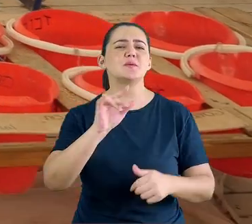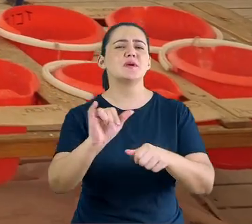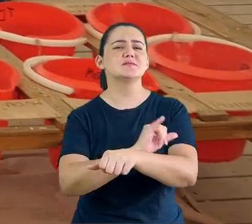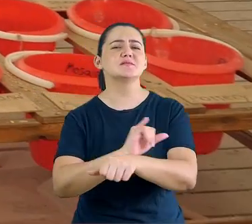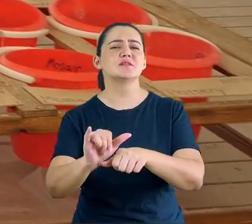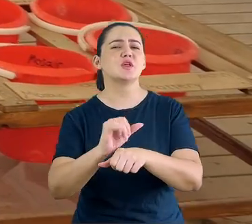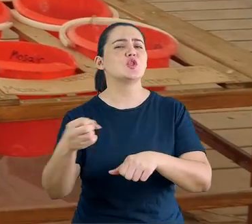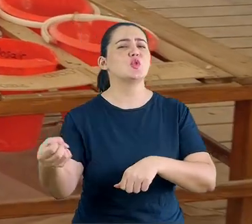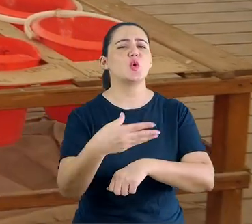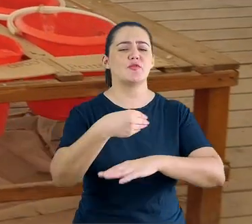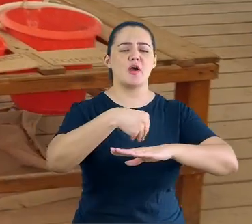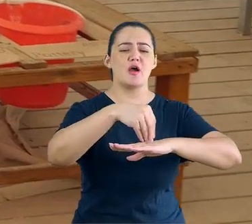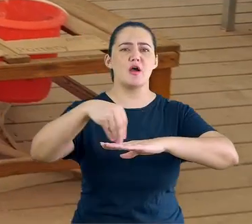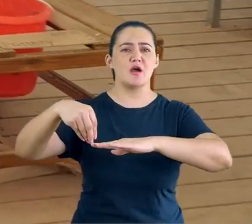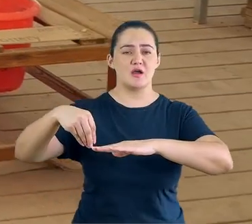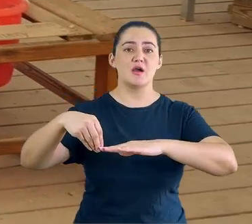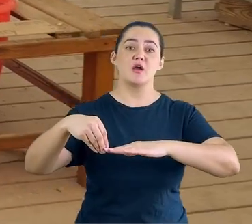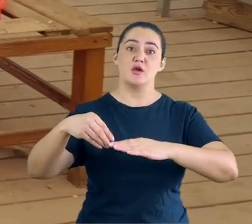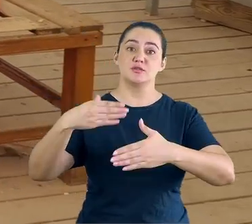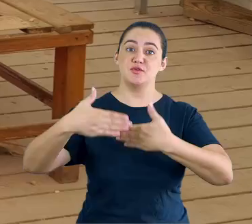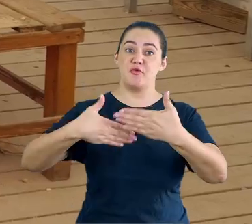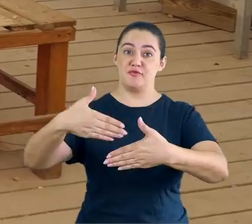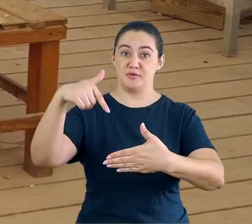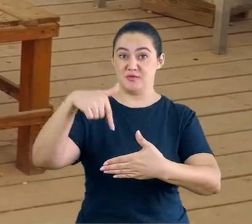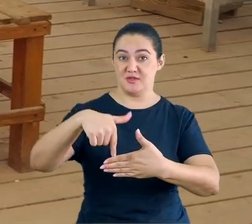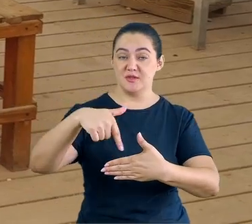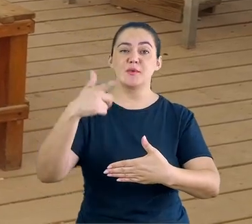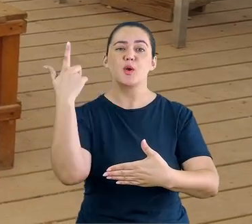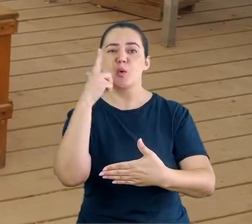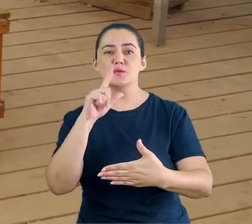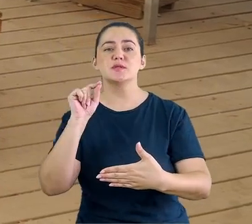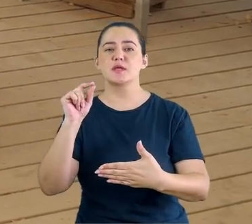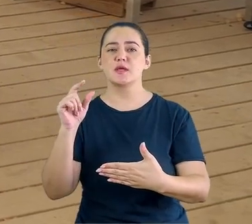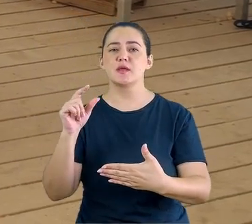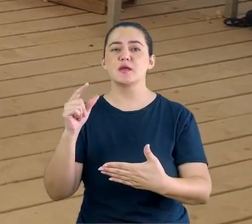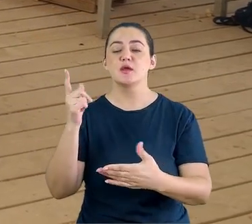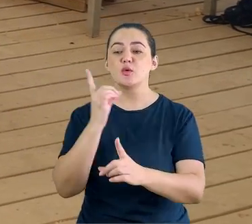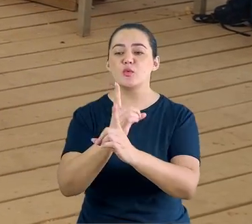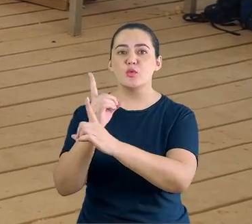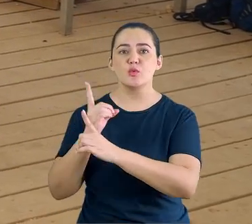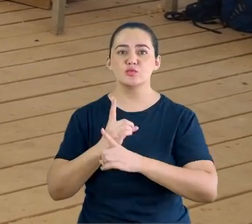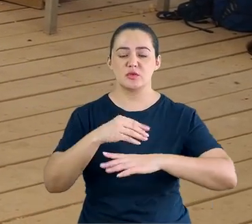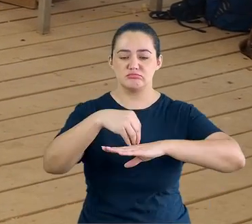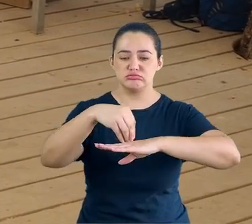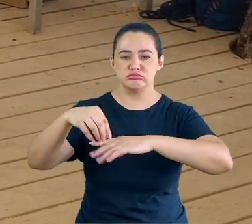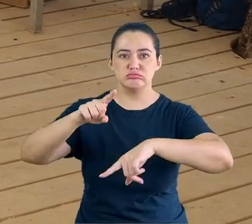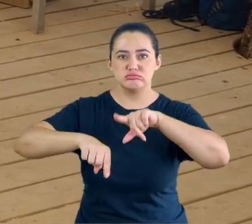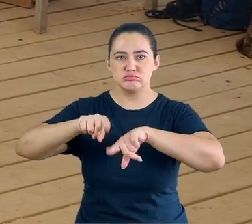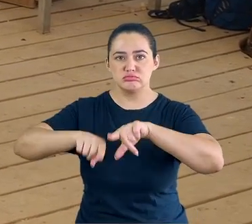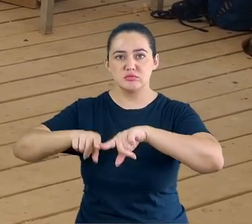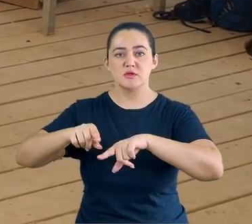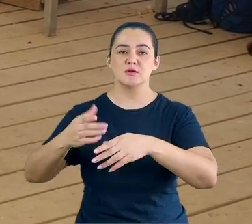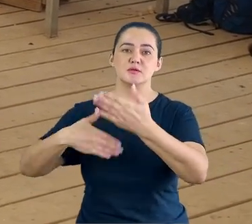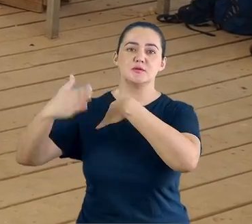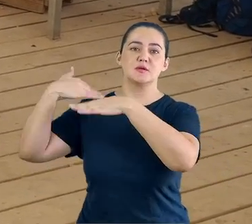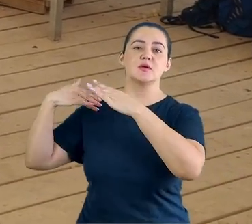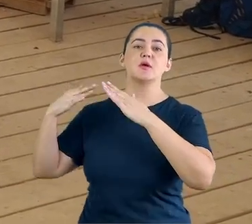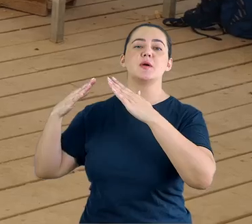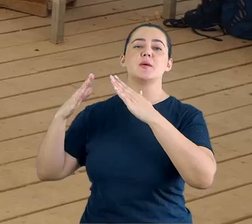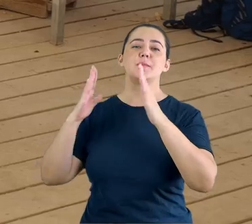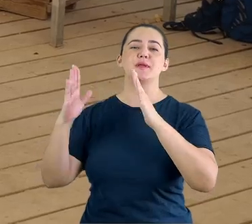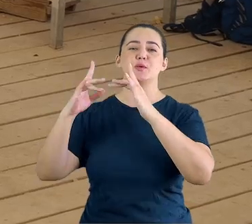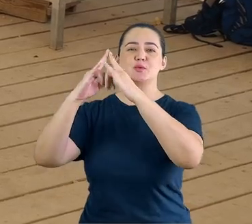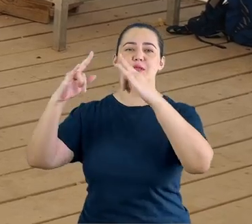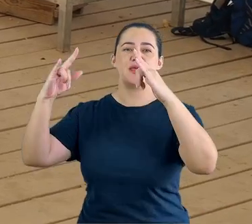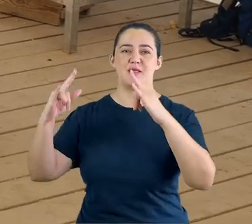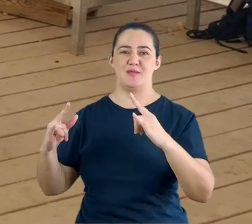inédita de trabalho arqueológico que foi desenvolvida aqui para recuperar artefatos que vieram do Templo Monte, do lugar